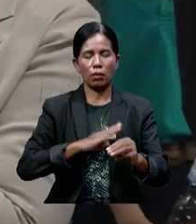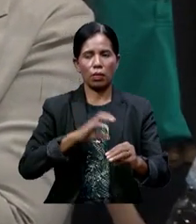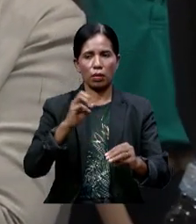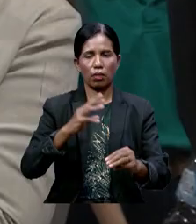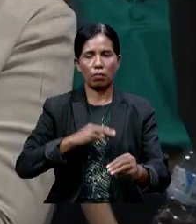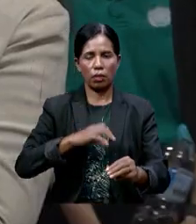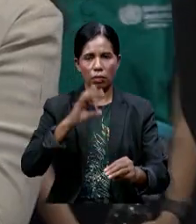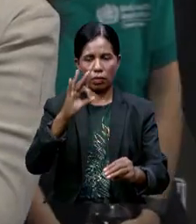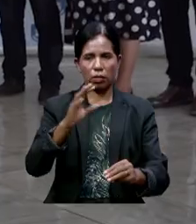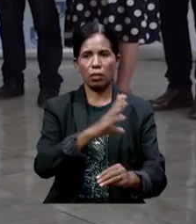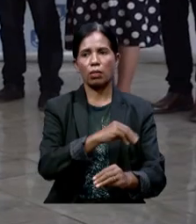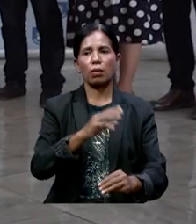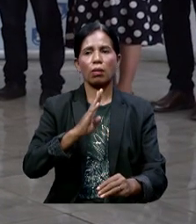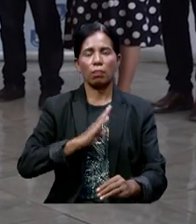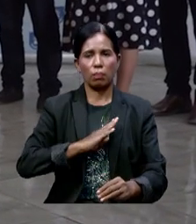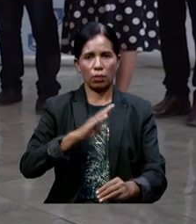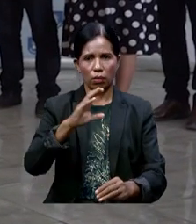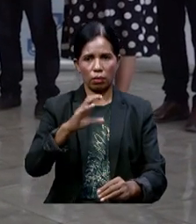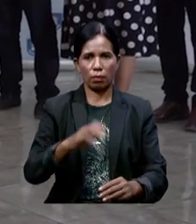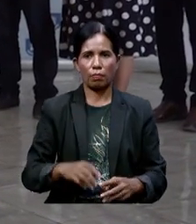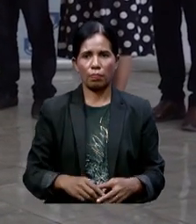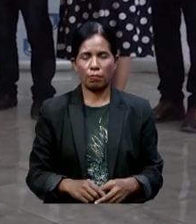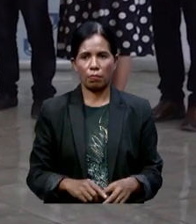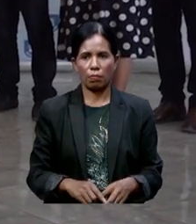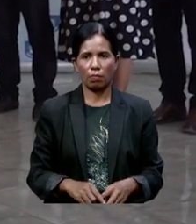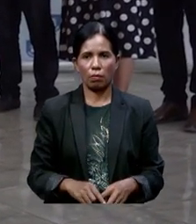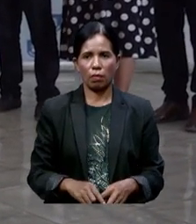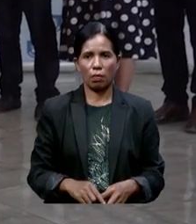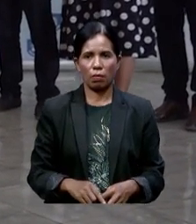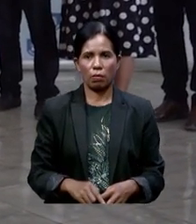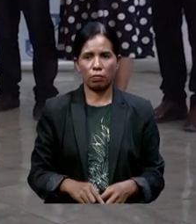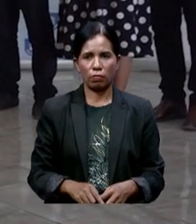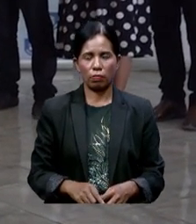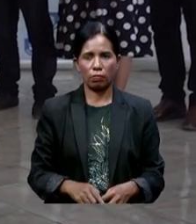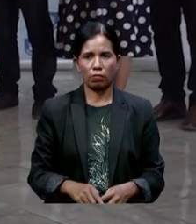Manufahi no Baucau Emerenciana Martins Lamberto da Silva GMN.